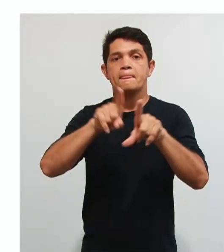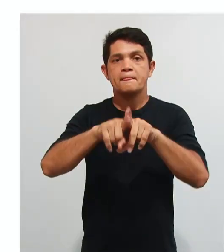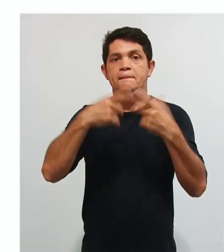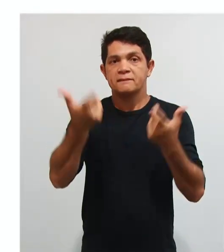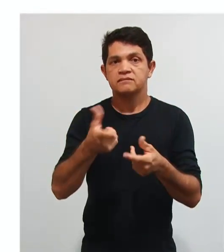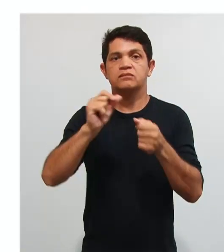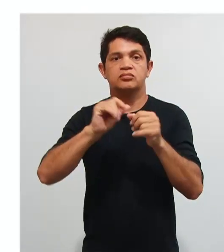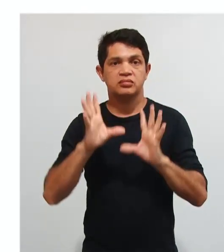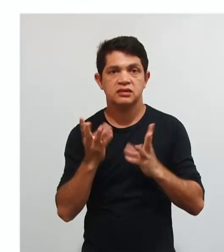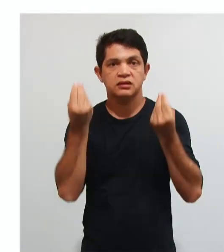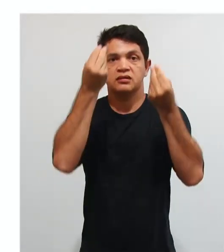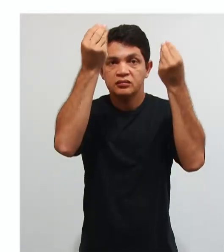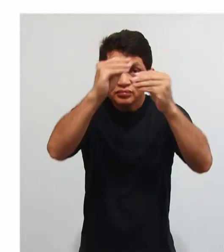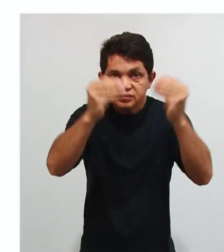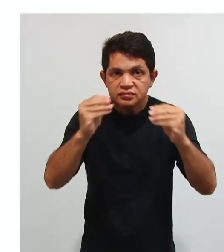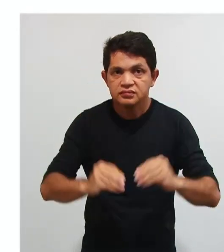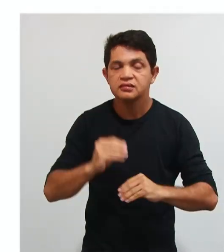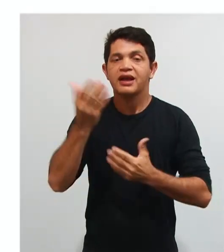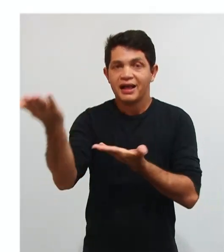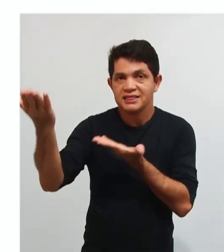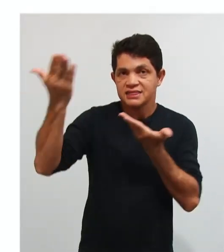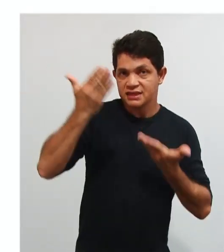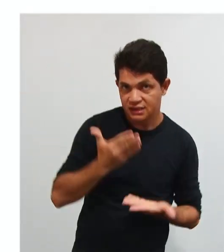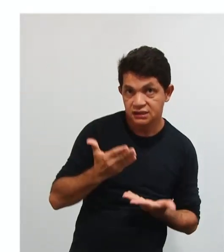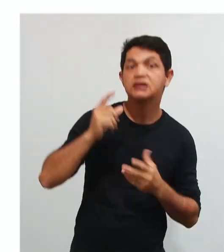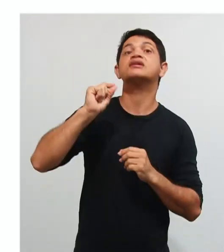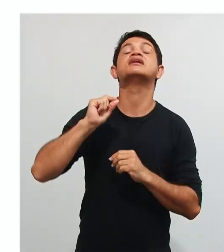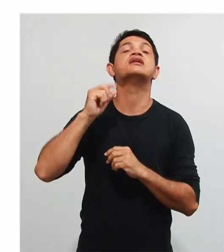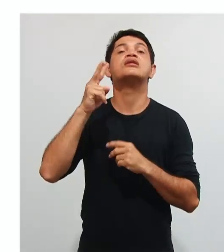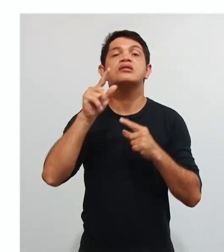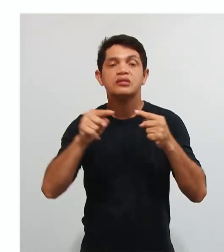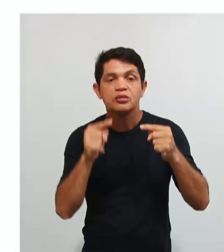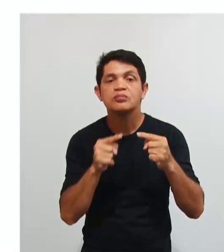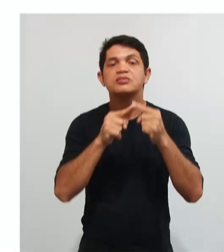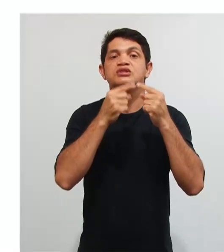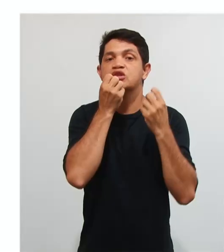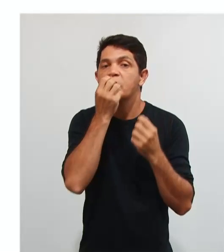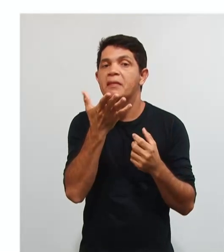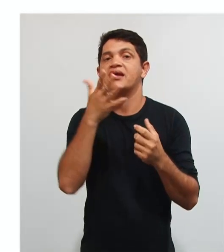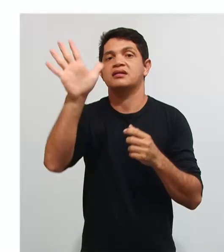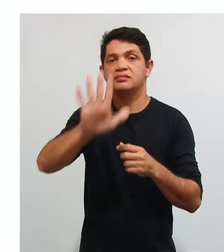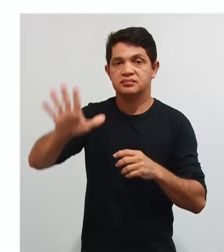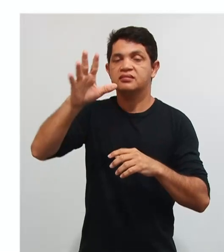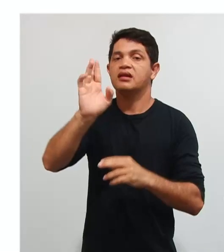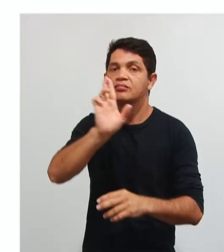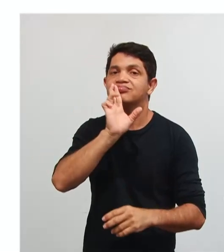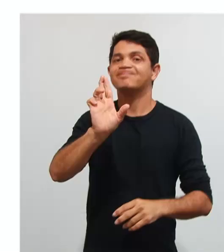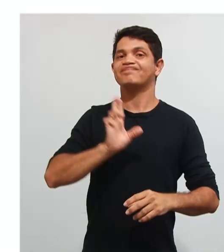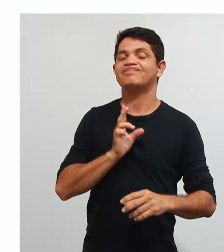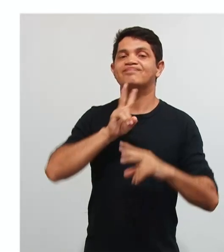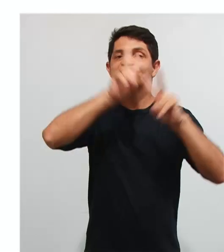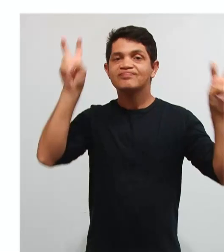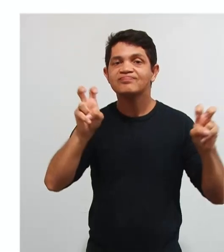aqui para a nossa lâmina que traz a seguinte indagação. Para responder essa